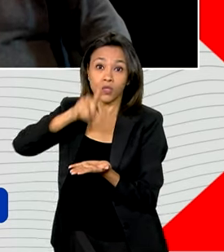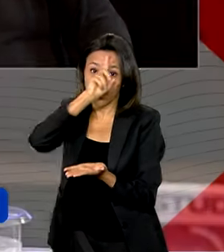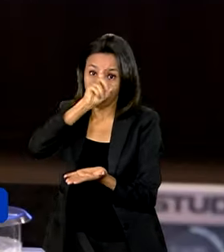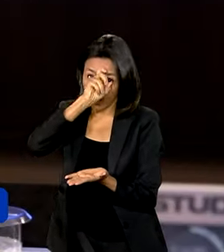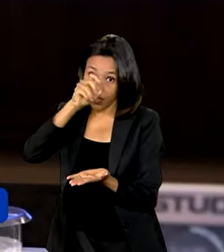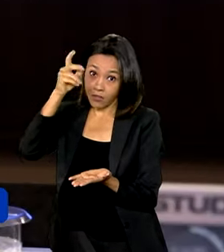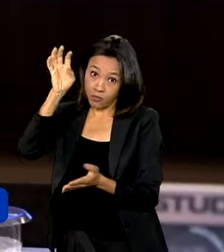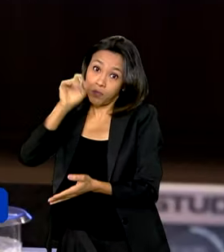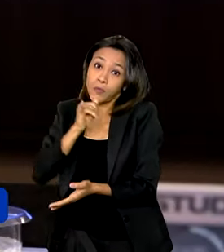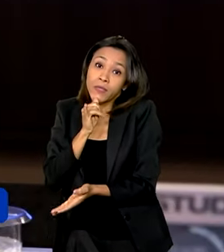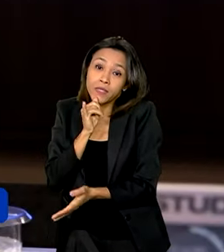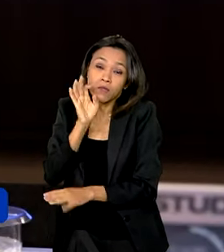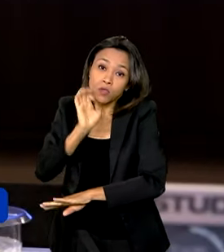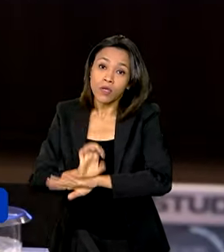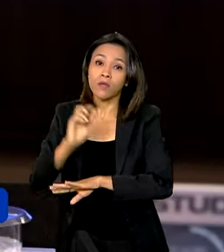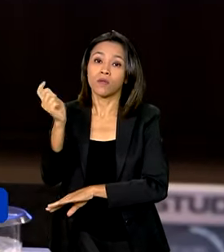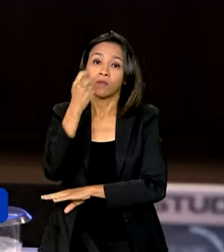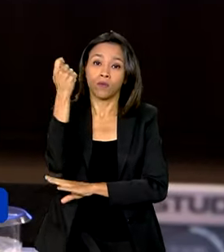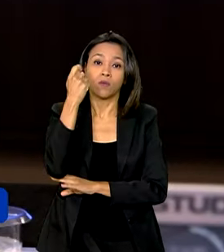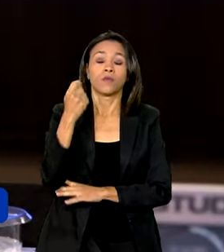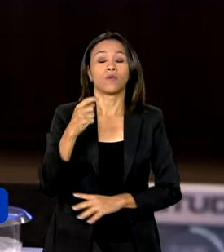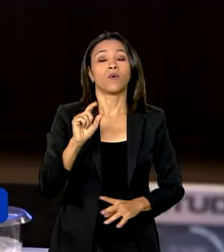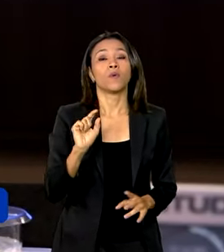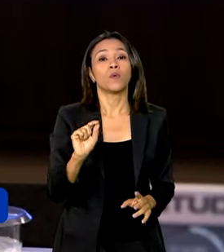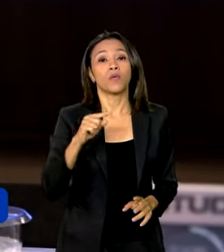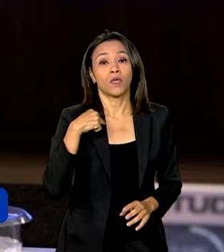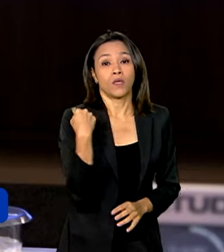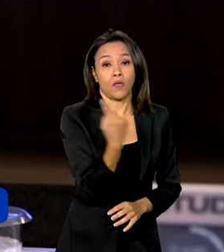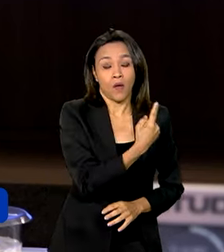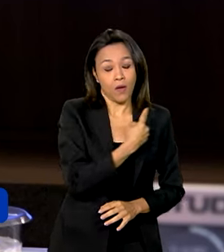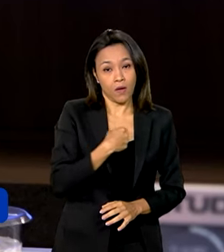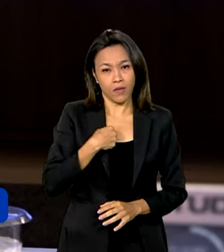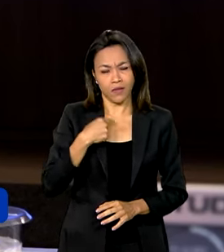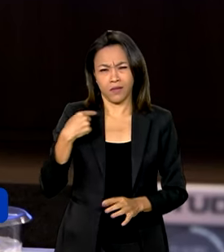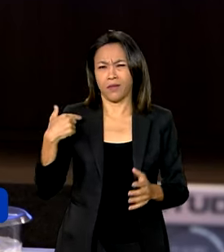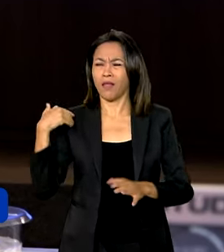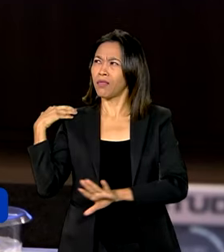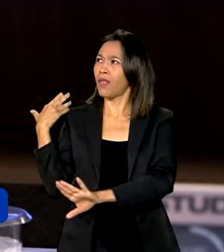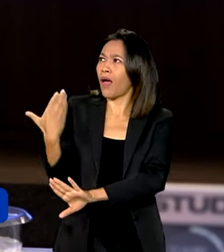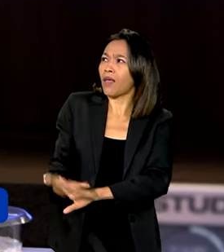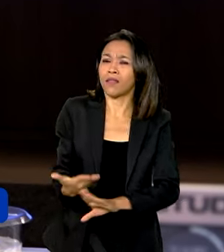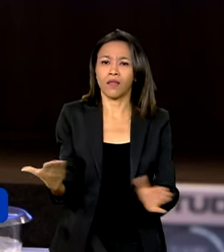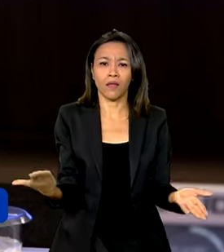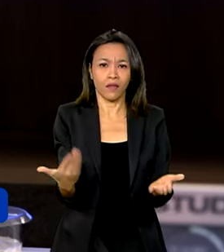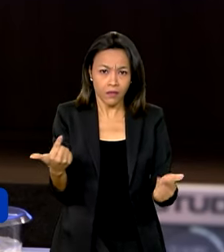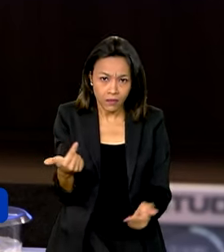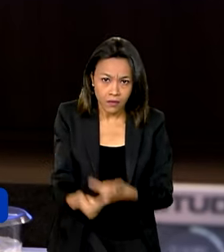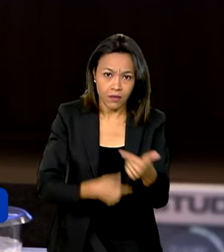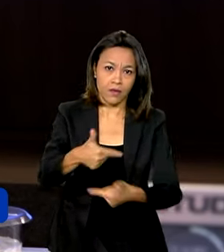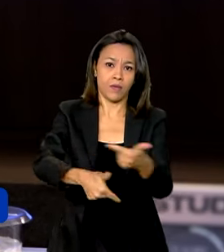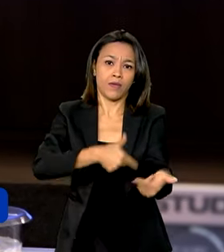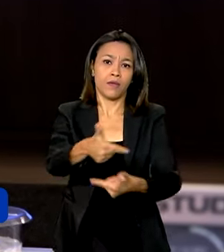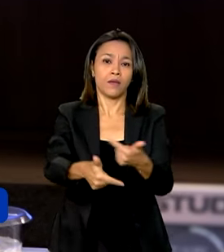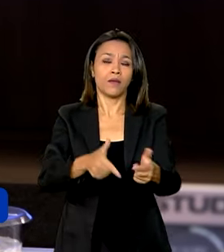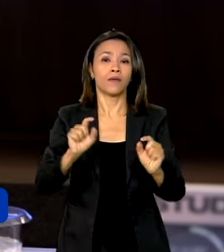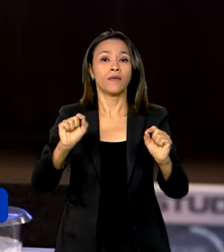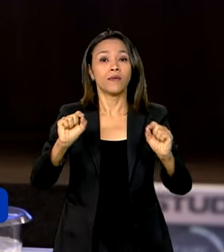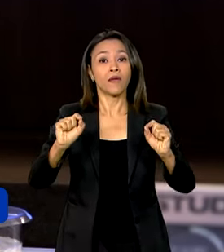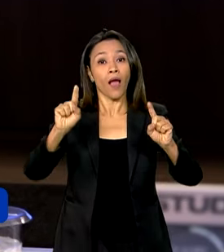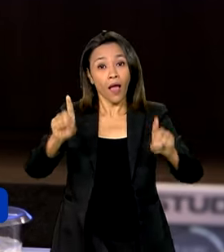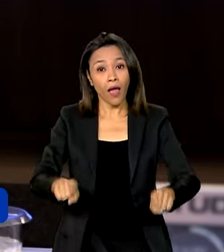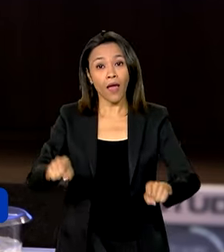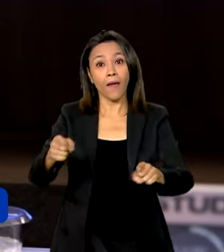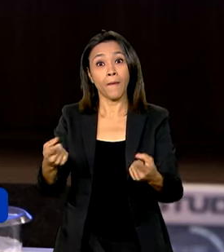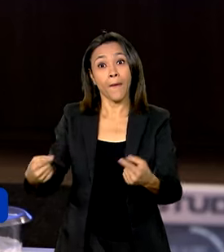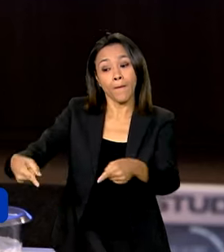eh e o que nós estamos trabalhando desde o início Como já coloquei é fortalecer